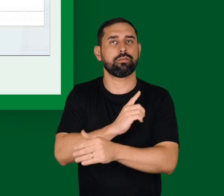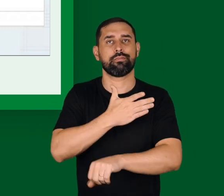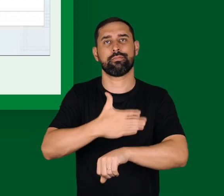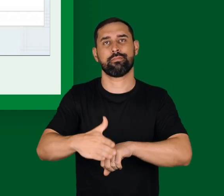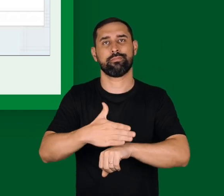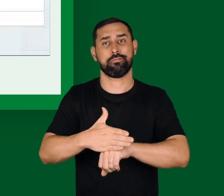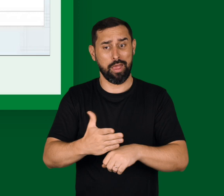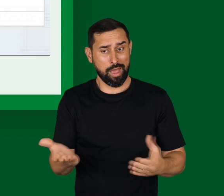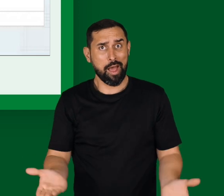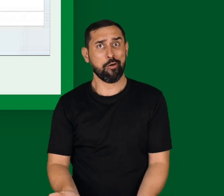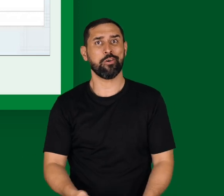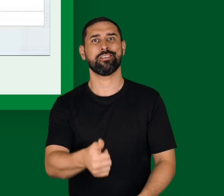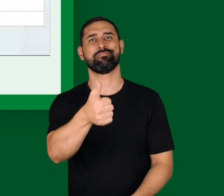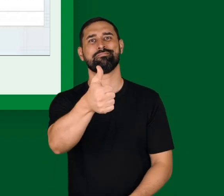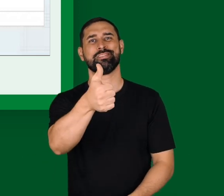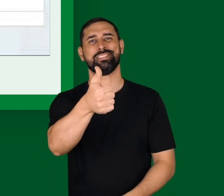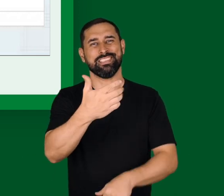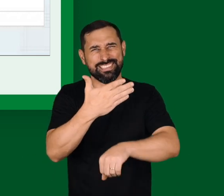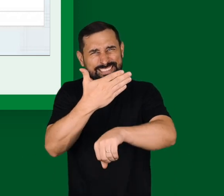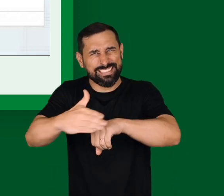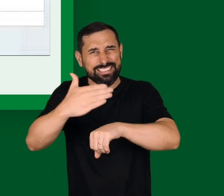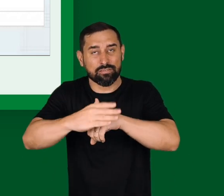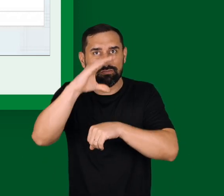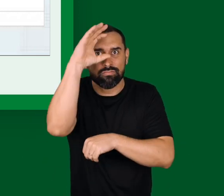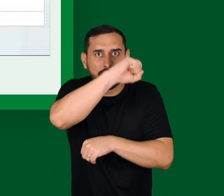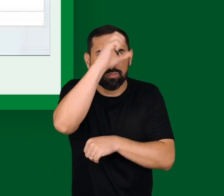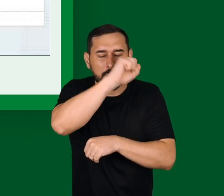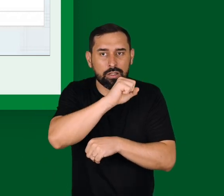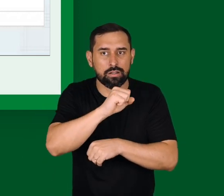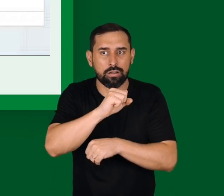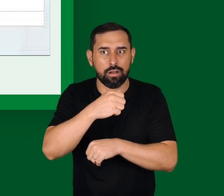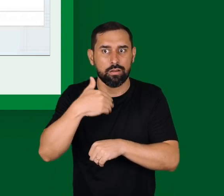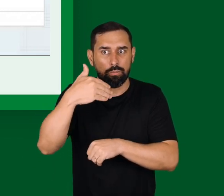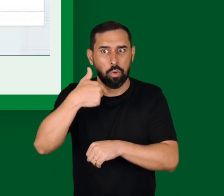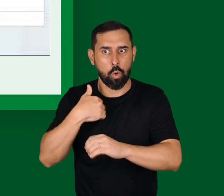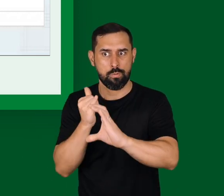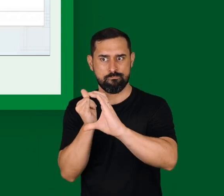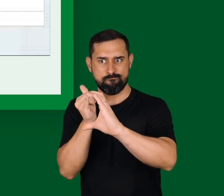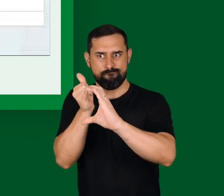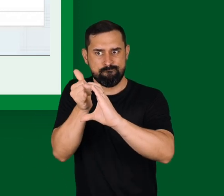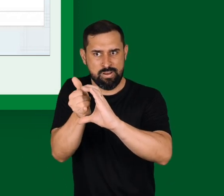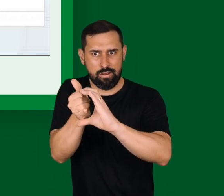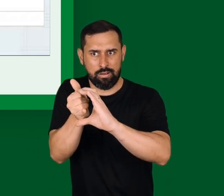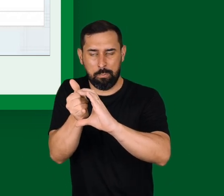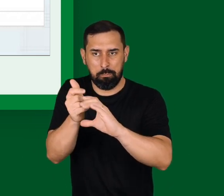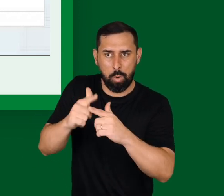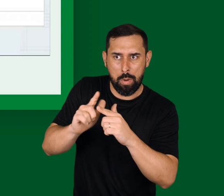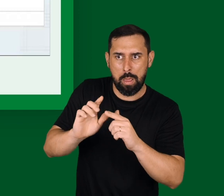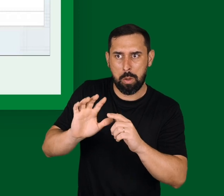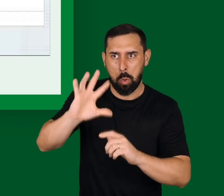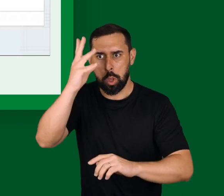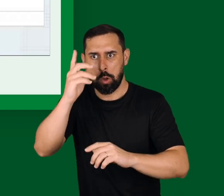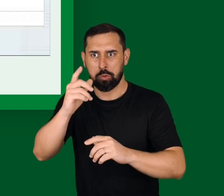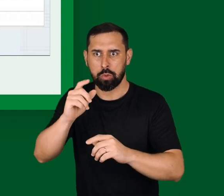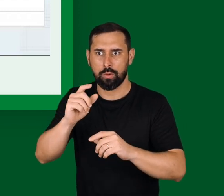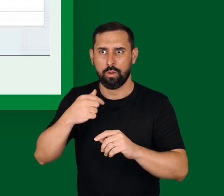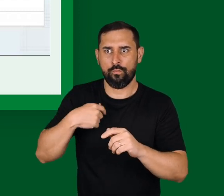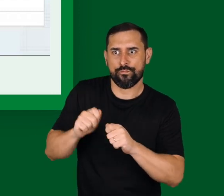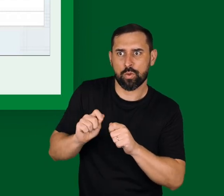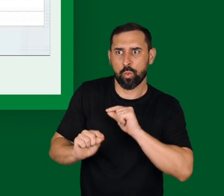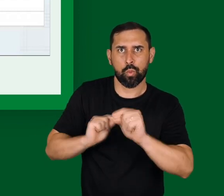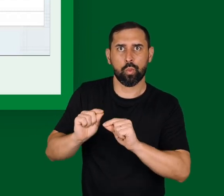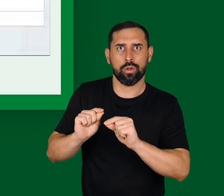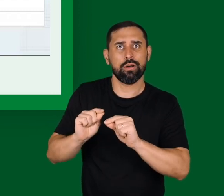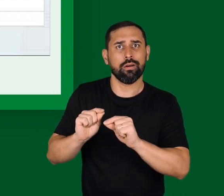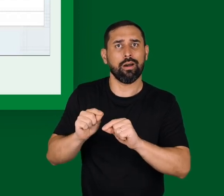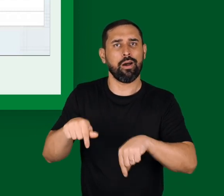isso tem que se treinar. E é isso que vocês estão fazendo aqui. Estão treinando para estarem aptos para atender essas condições,